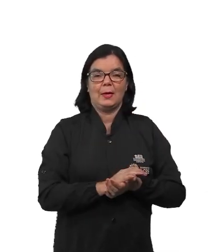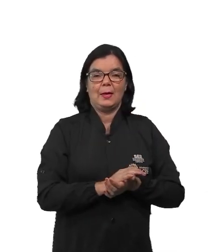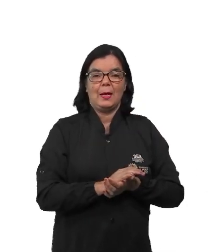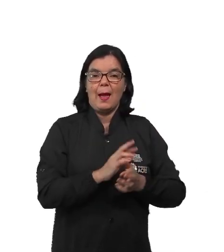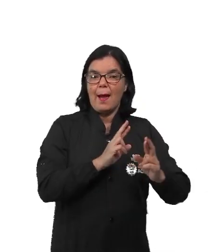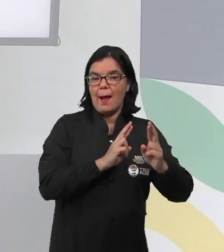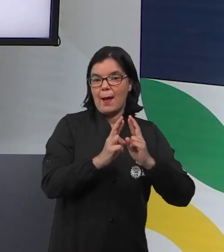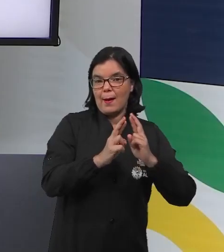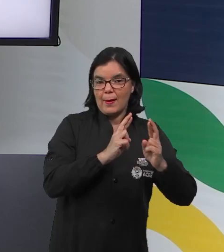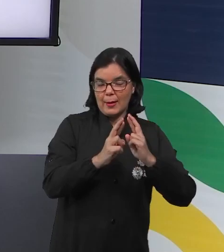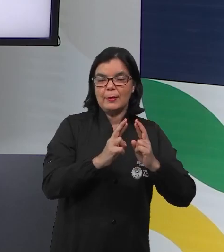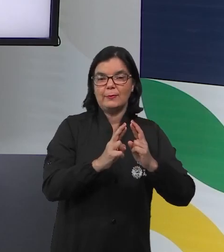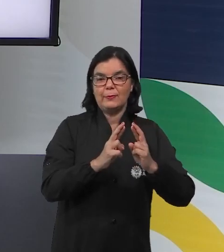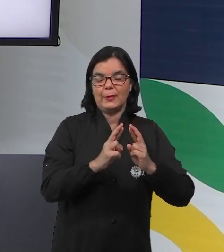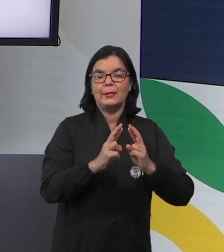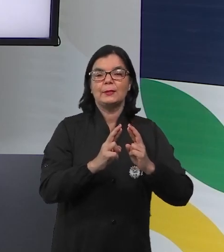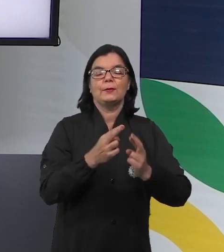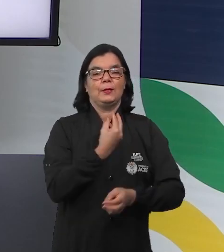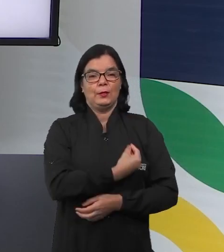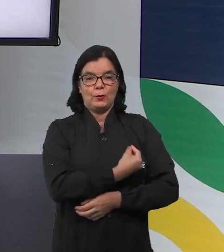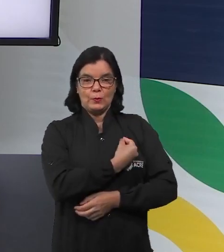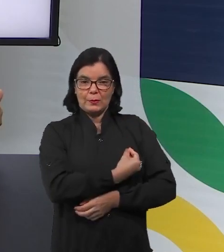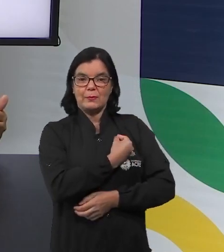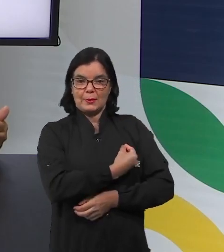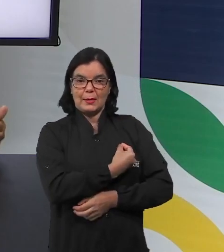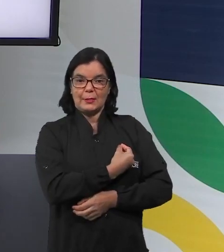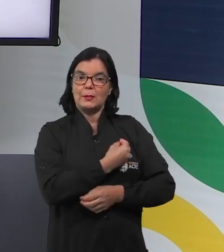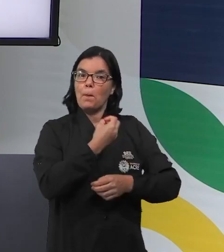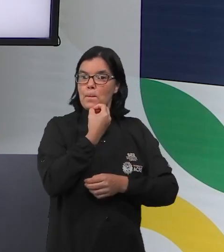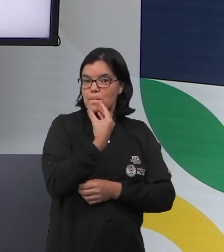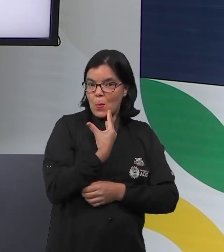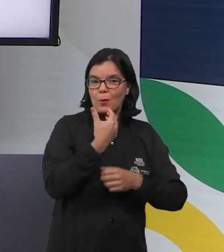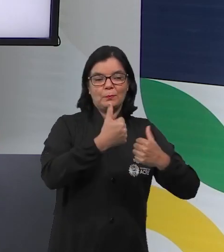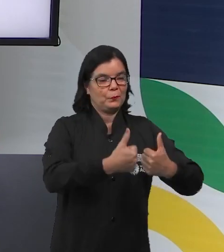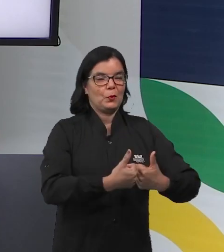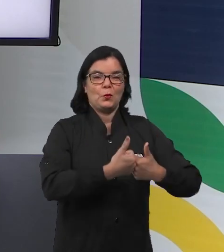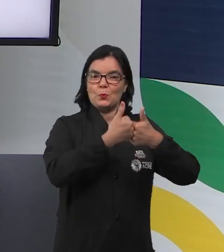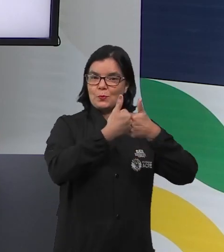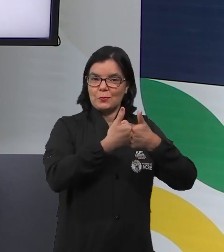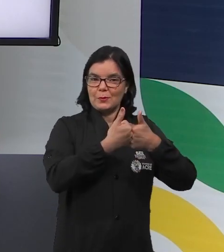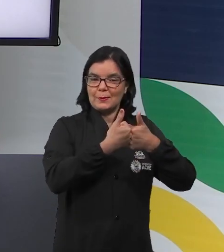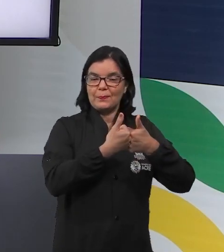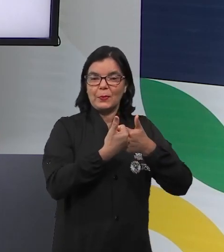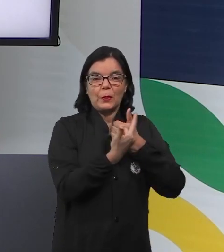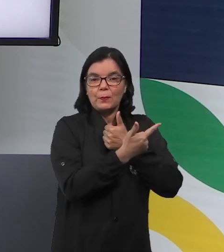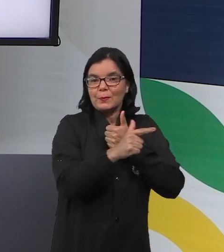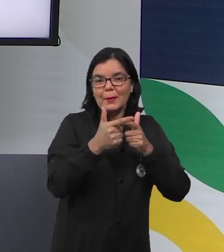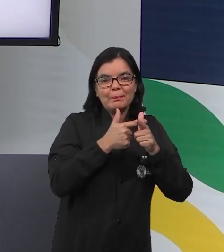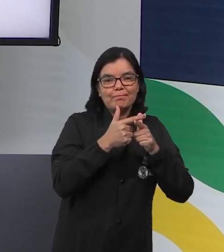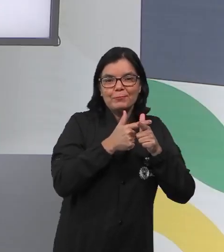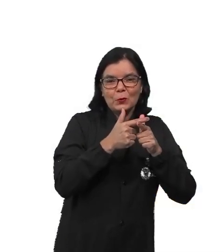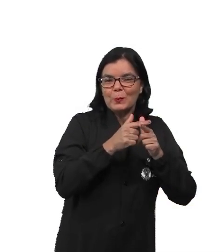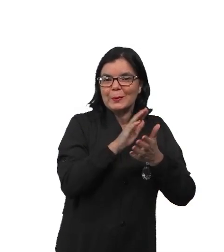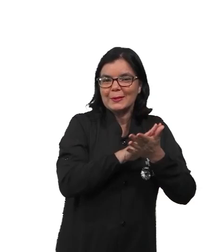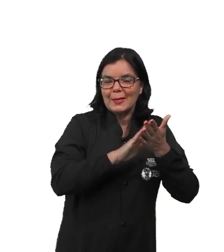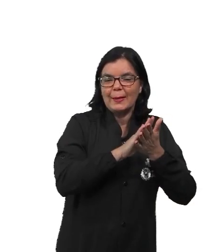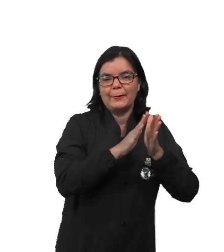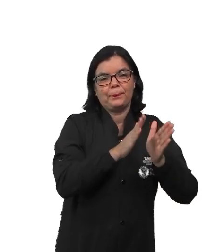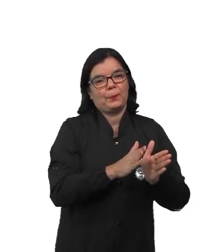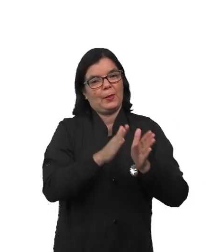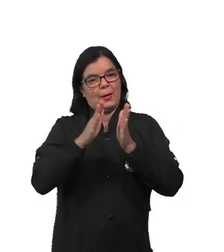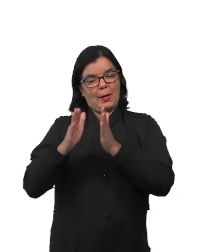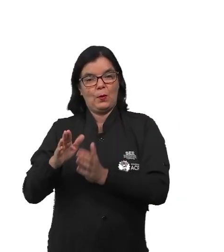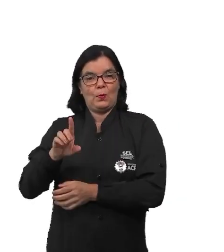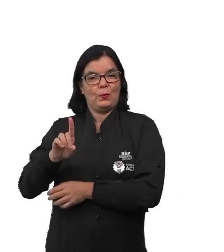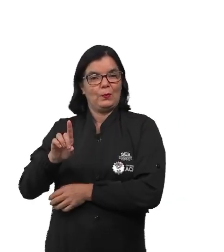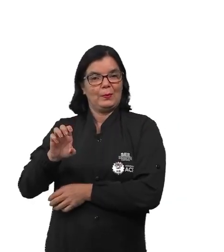a relação entre os indivíduos são beneficiados, nenhuma sai prejudicada. Já na relação